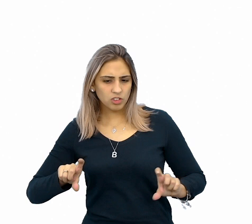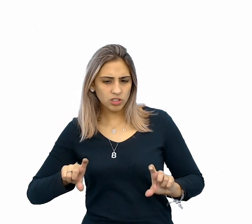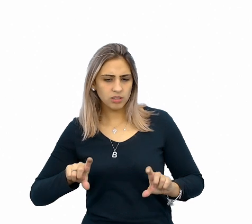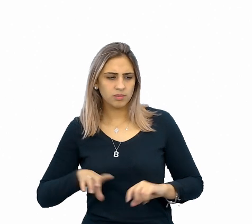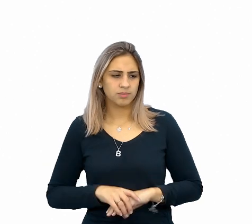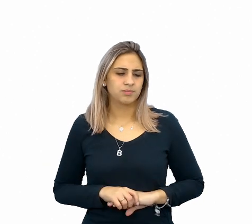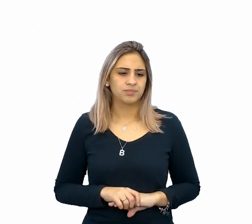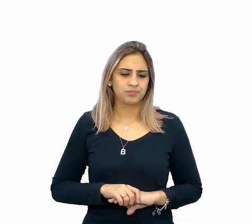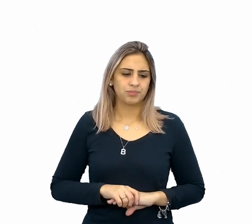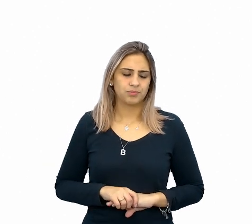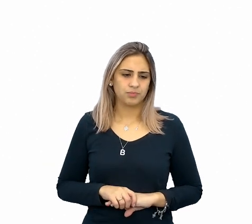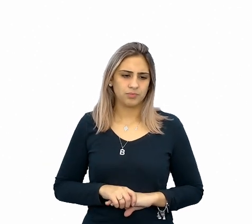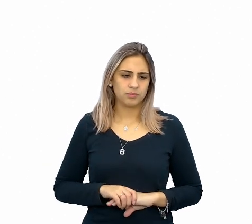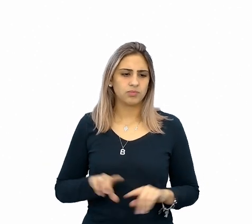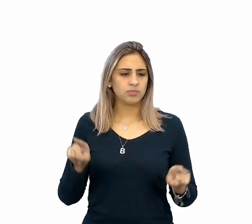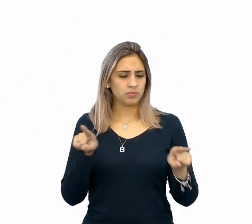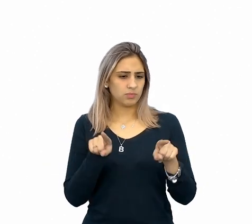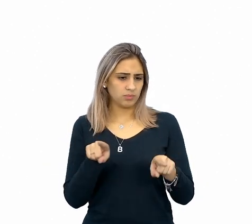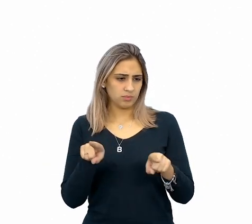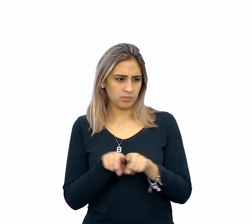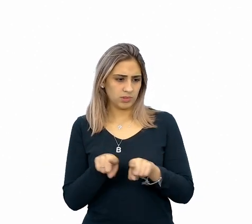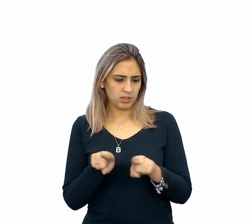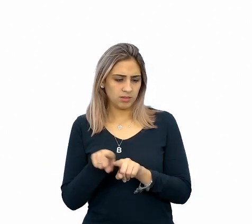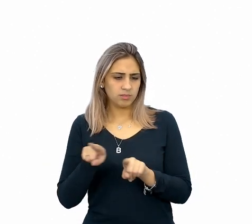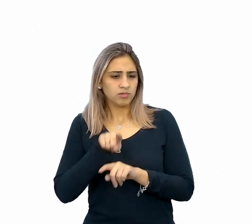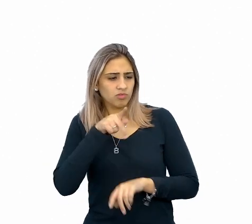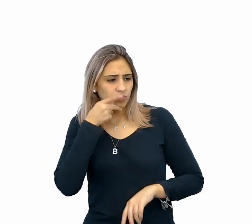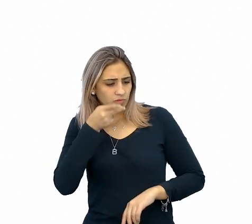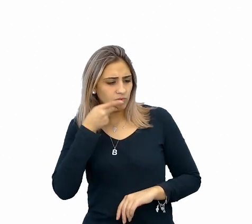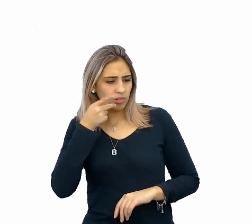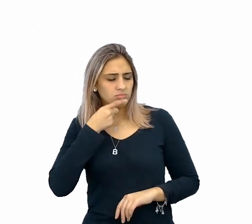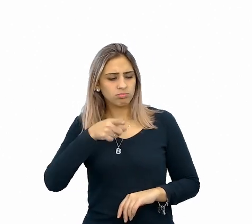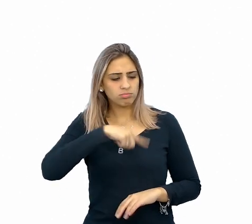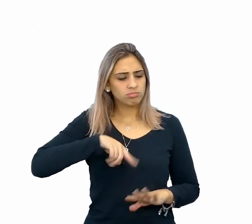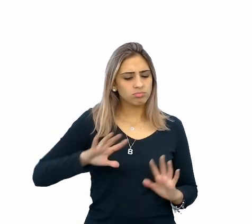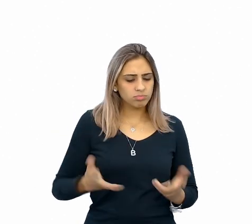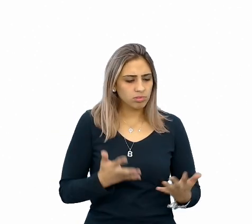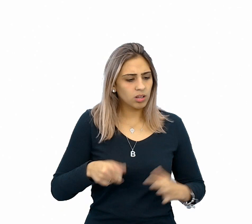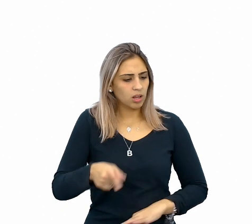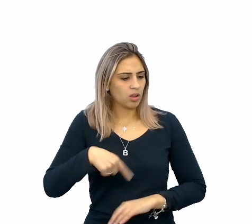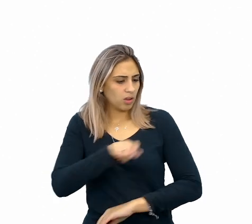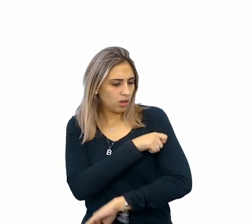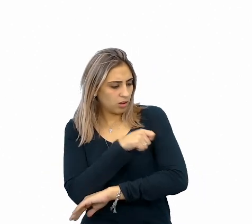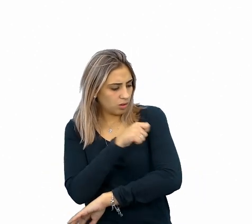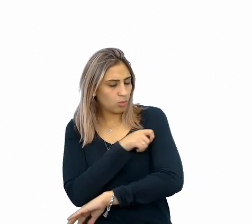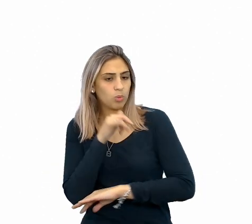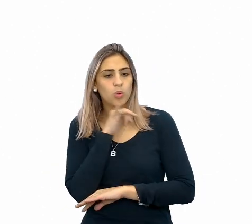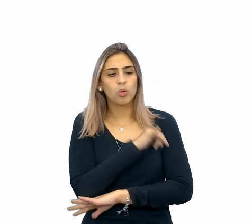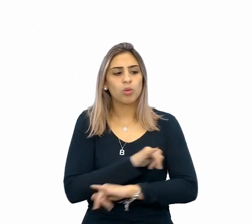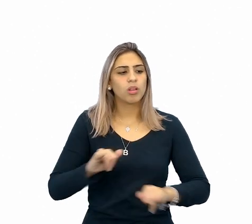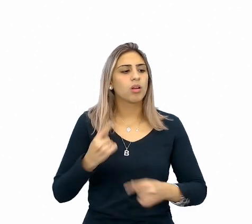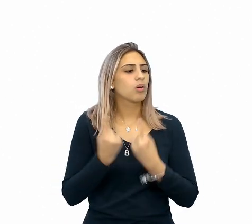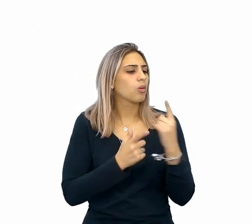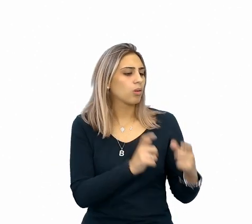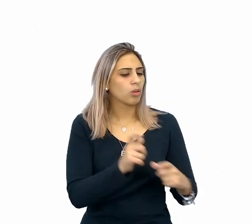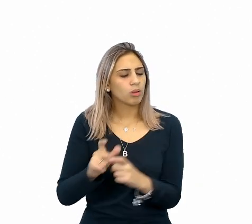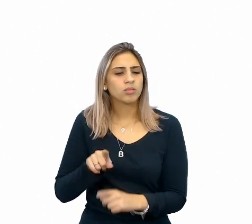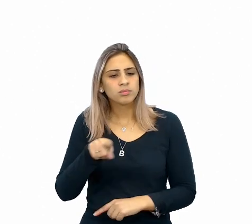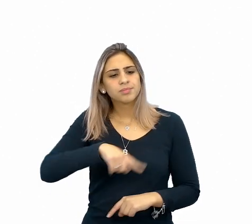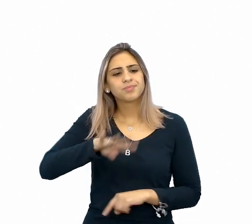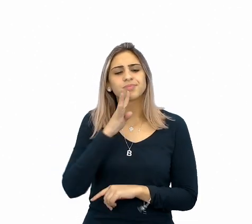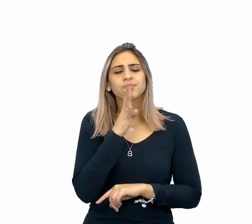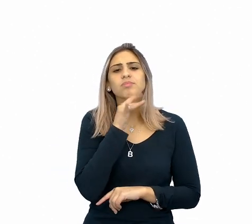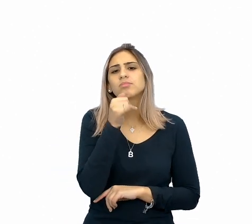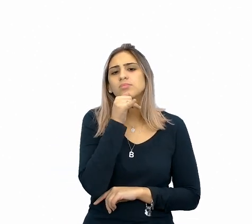legendas. Também é recomendável incentivar os estudantes a contarem que lugares que eles conhecem,